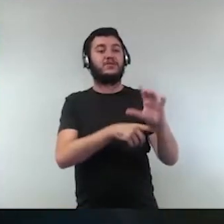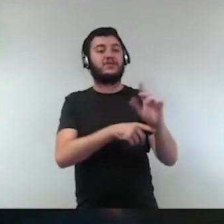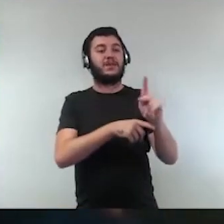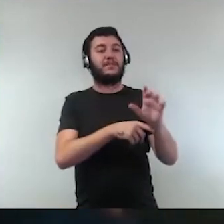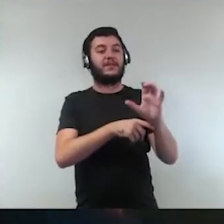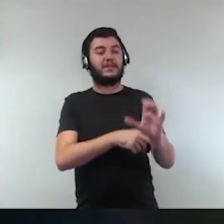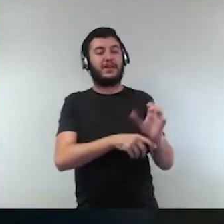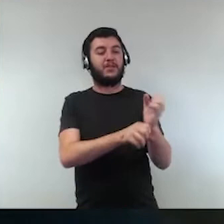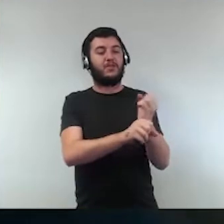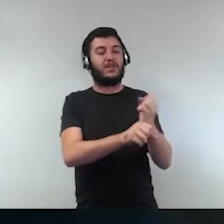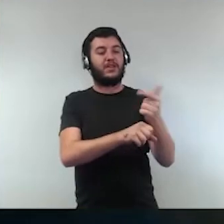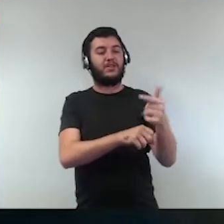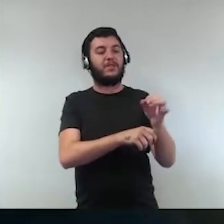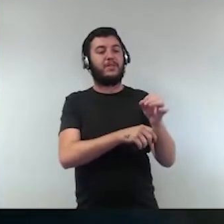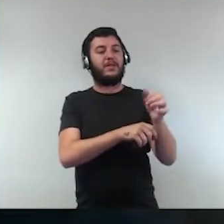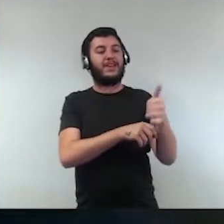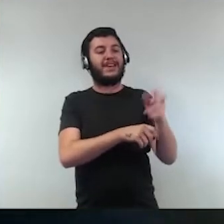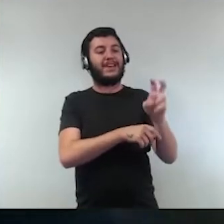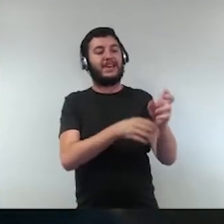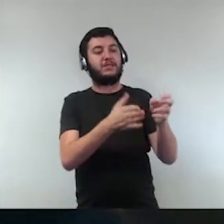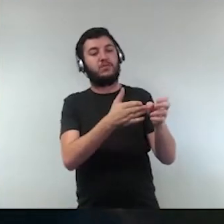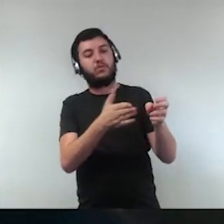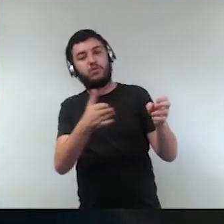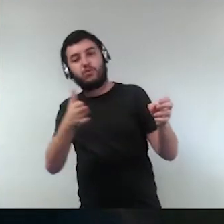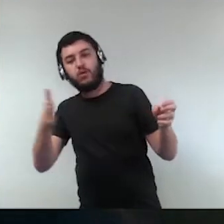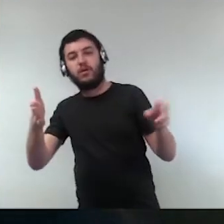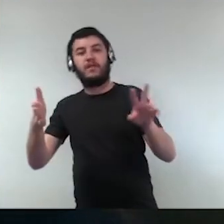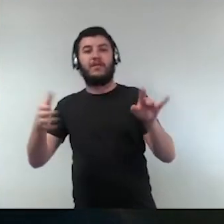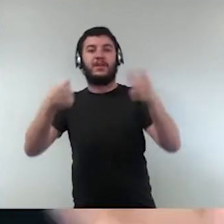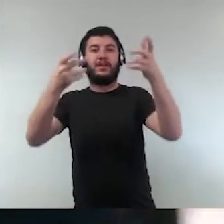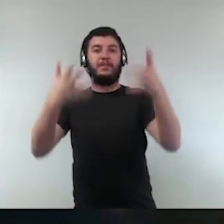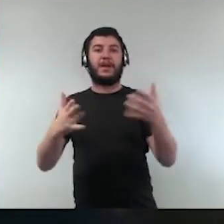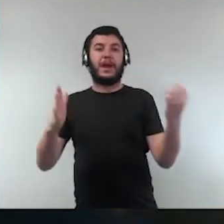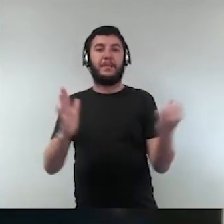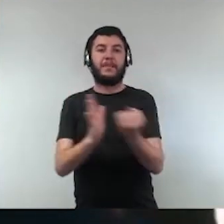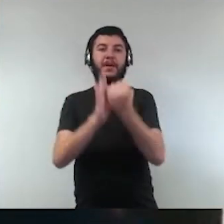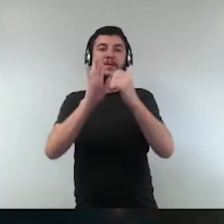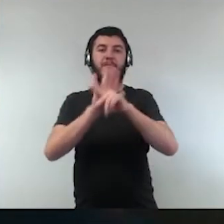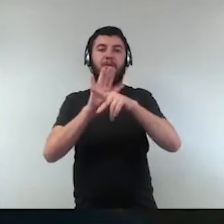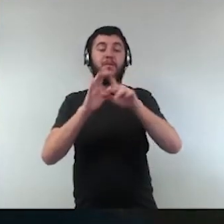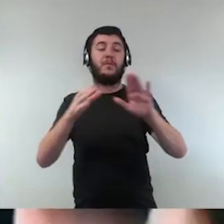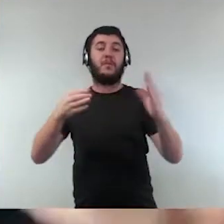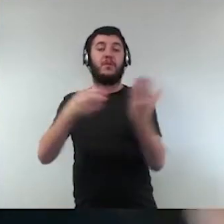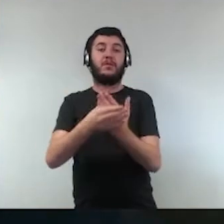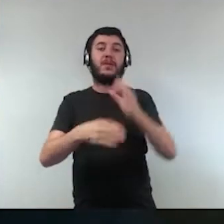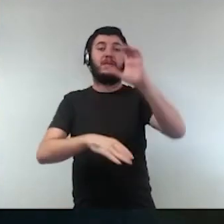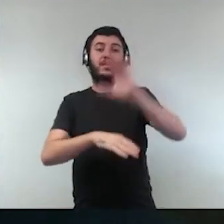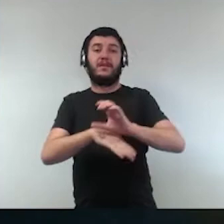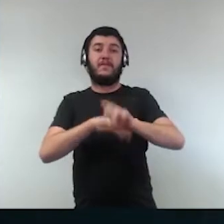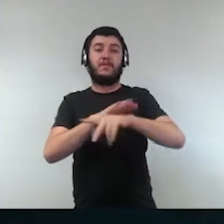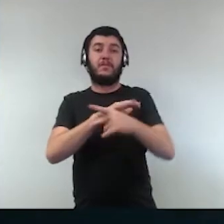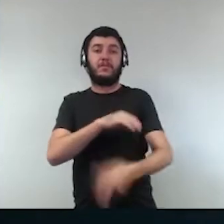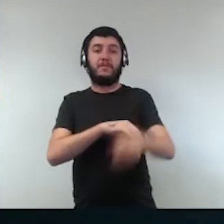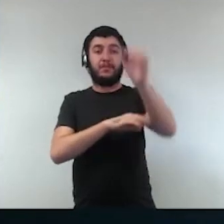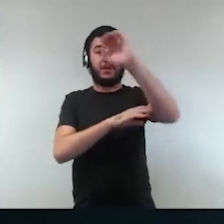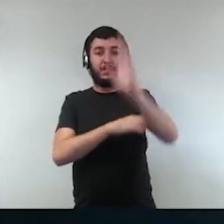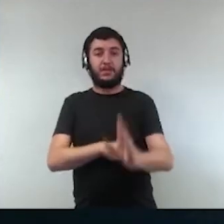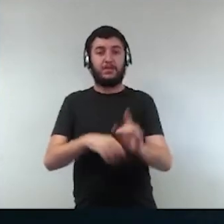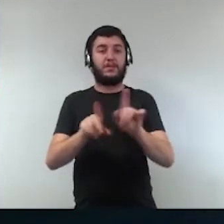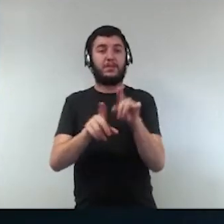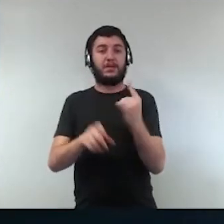grande marca a flexibilidade do processo civil brasileiro. O processo civil brasileiro, tal como moldado pelo Código